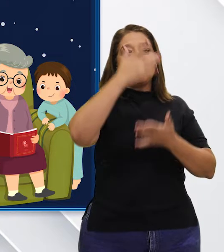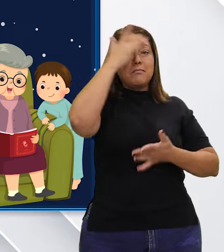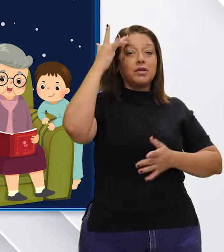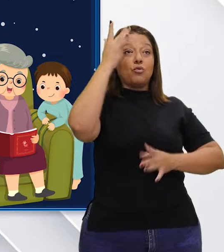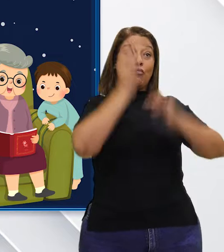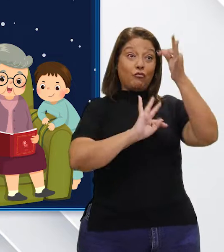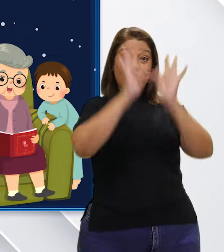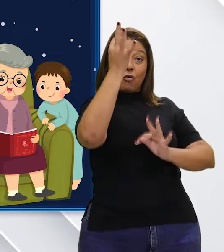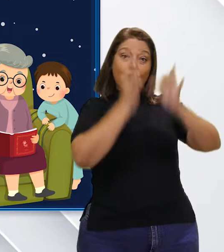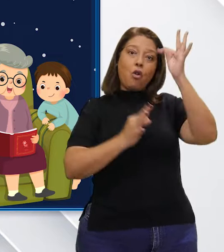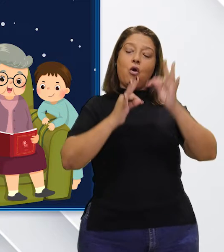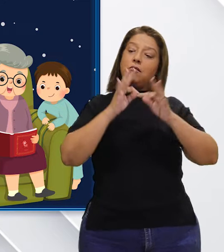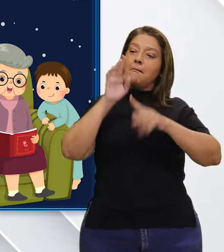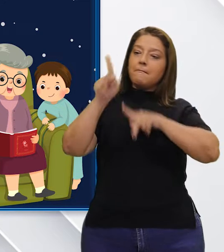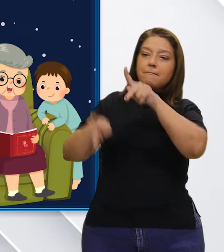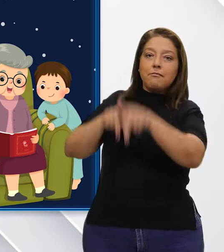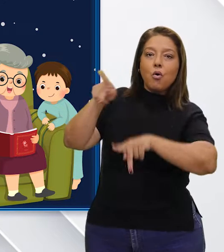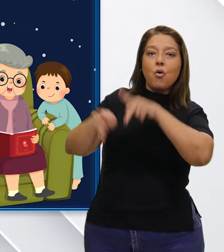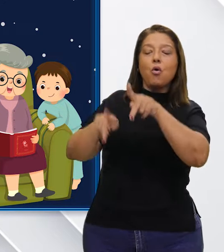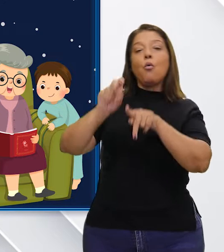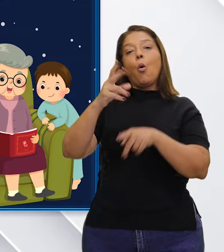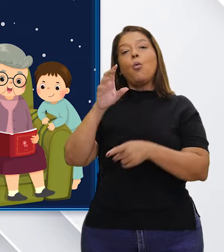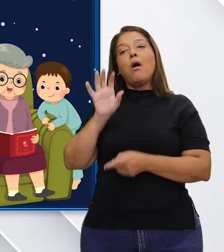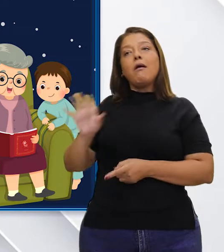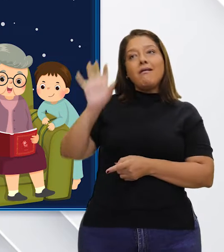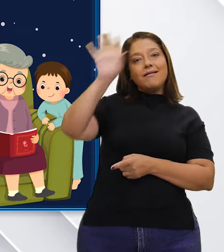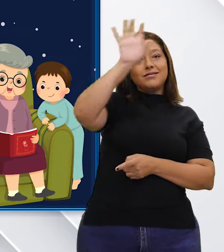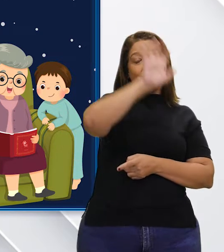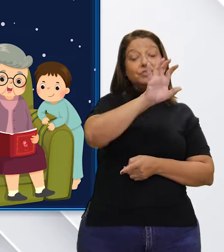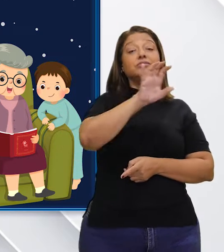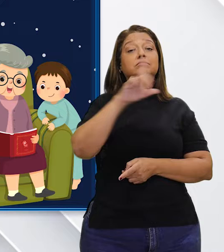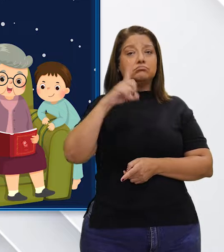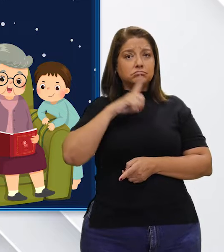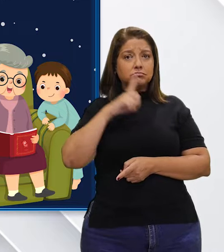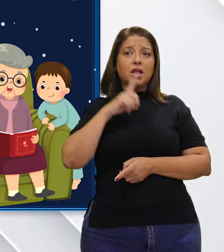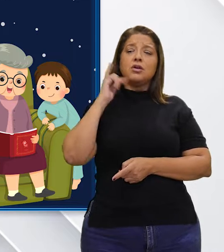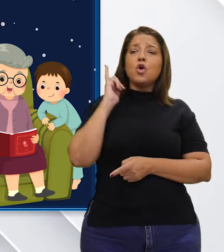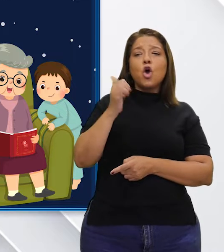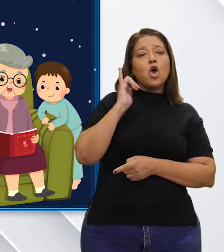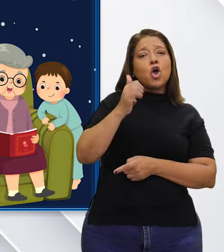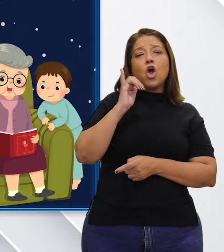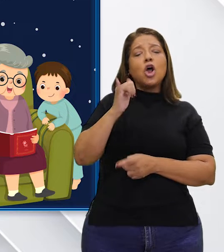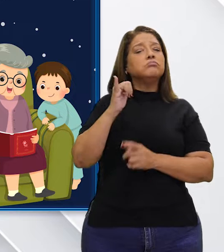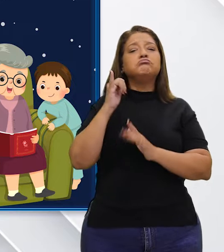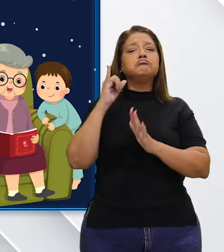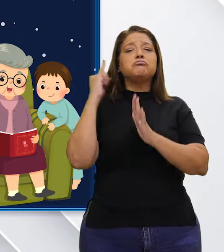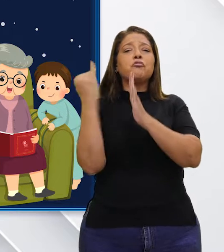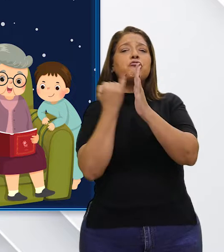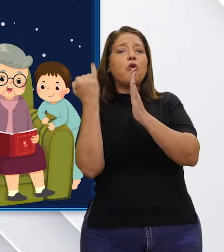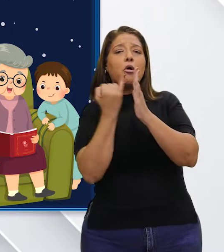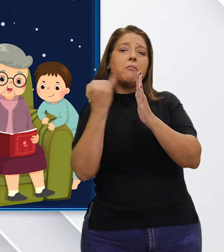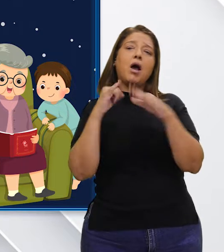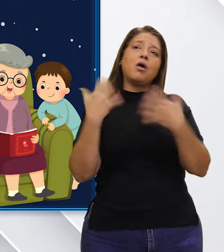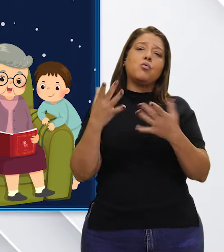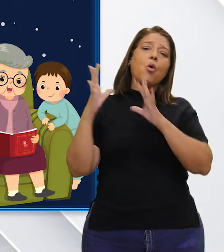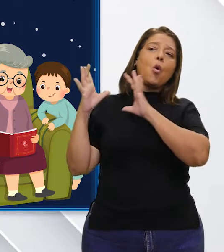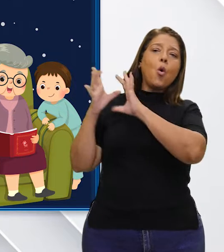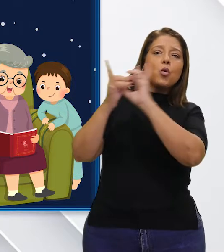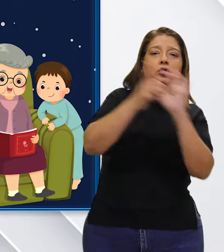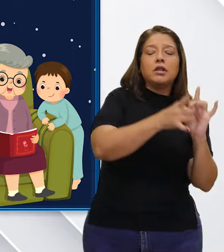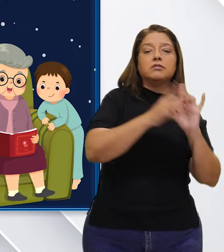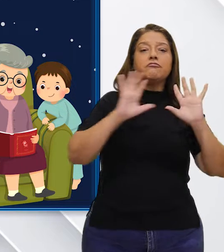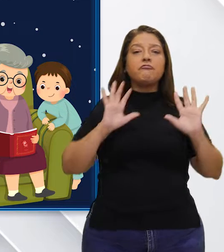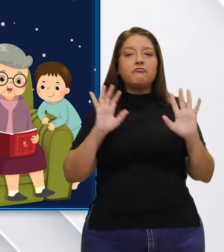um povo ou região, sendo transmitidas de maneira informal em contextos como